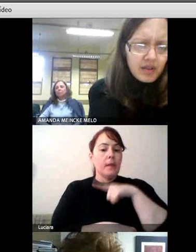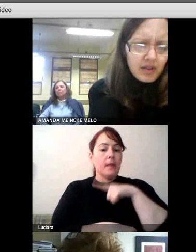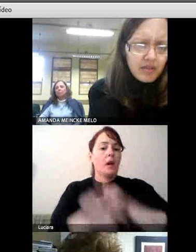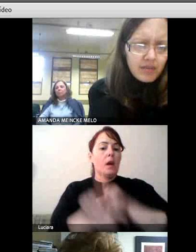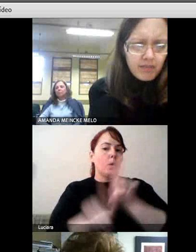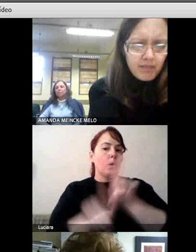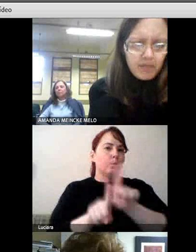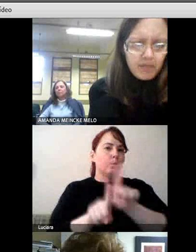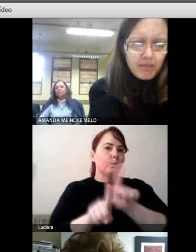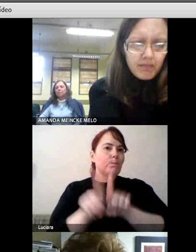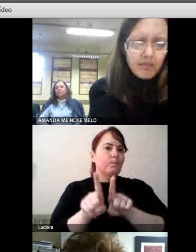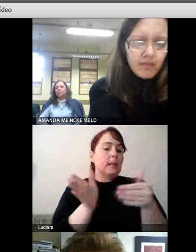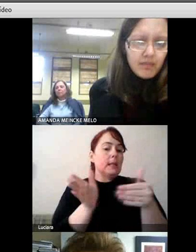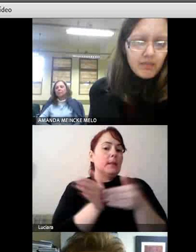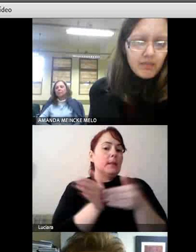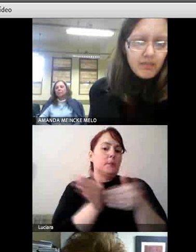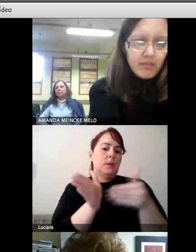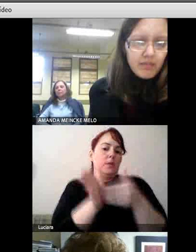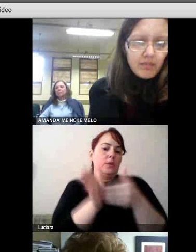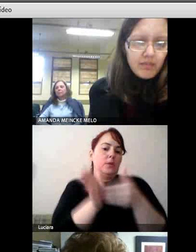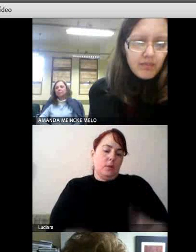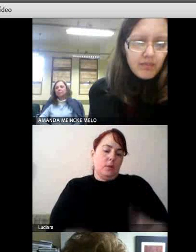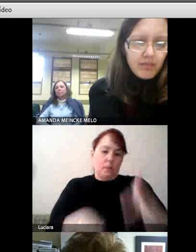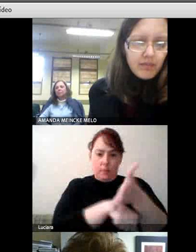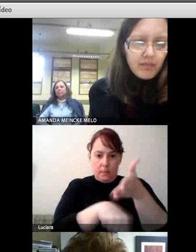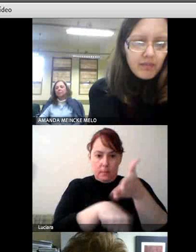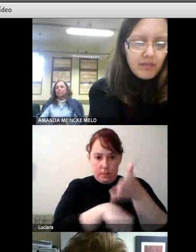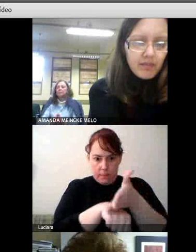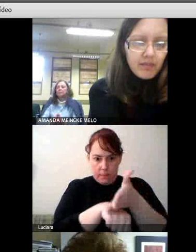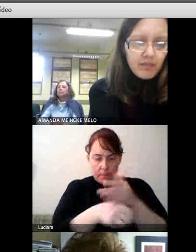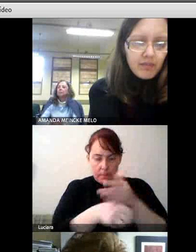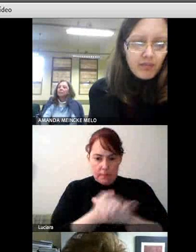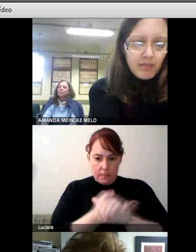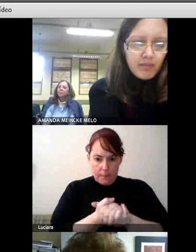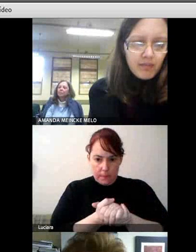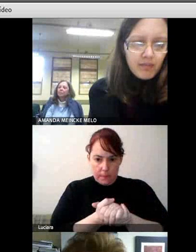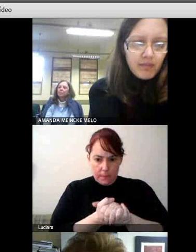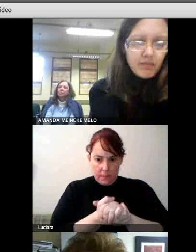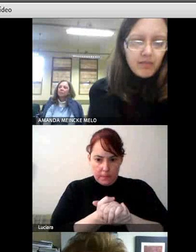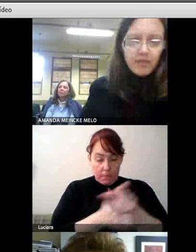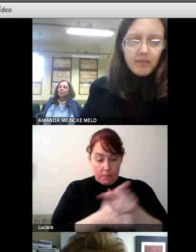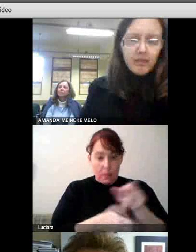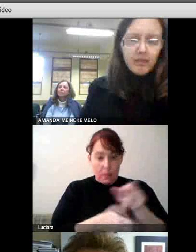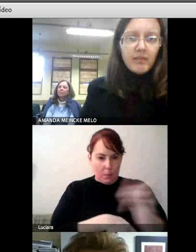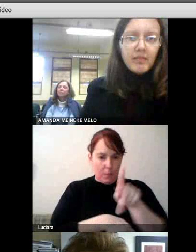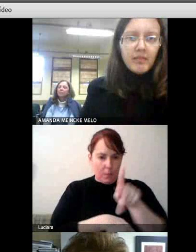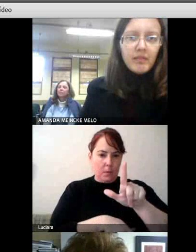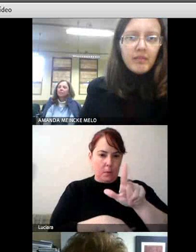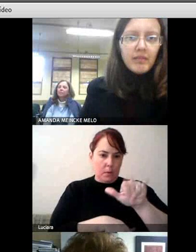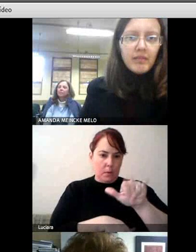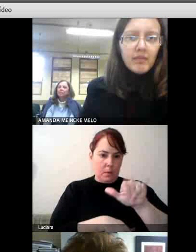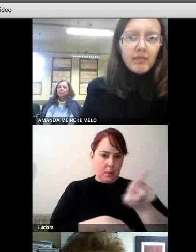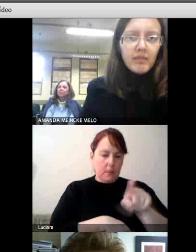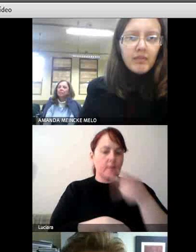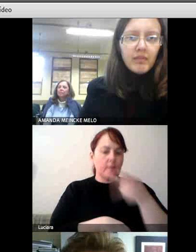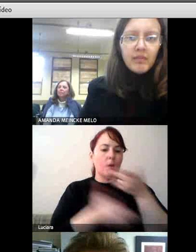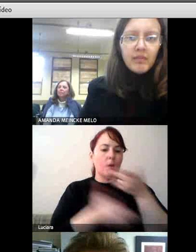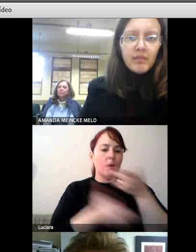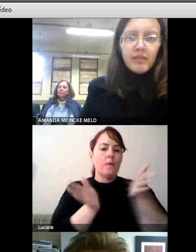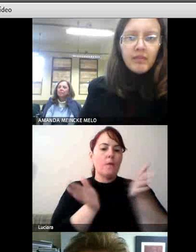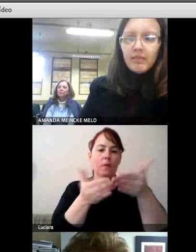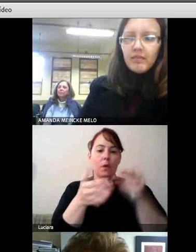obrigado. O problema é o seguinte, a gente não pode pensar numa participação ampla,